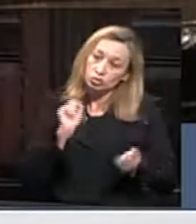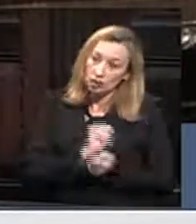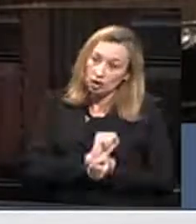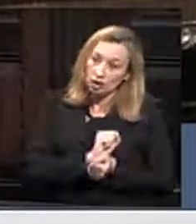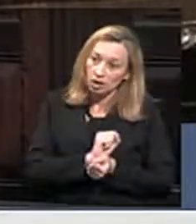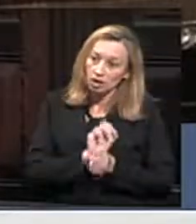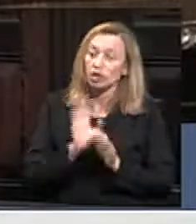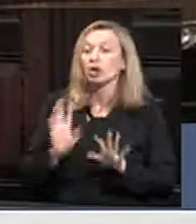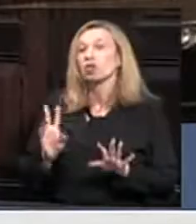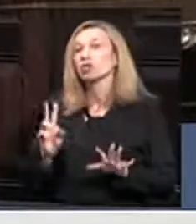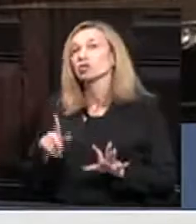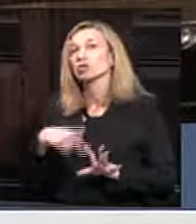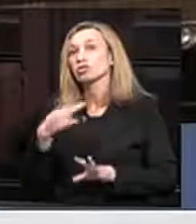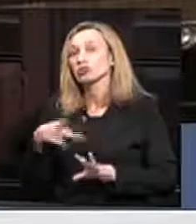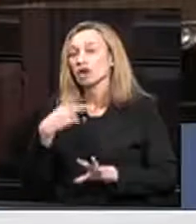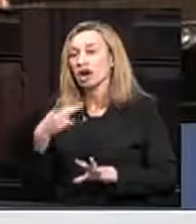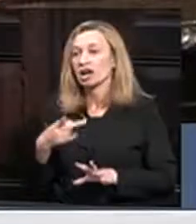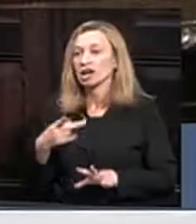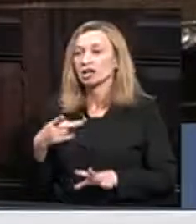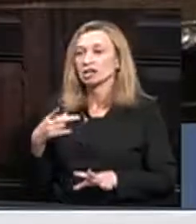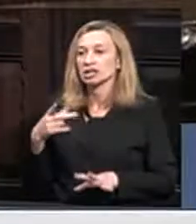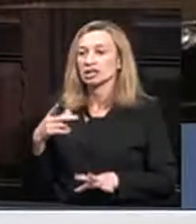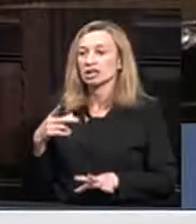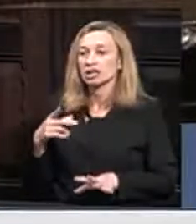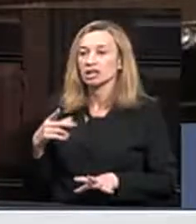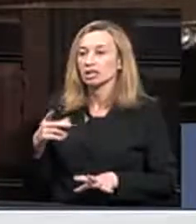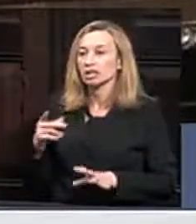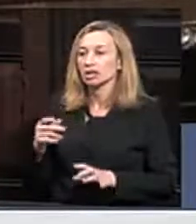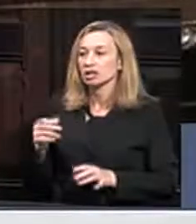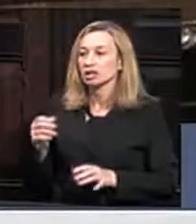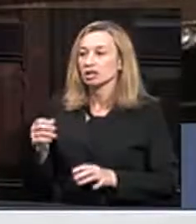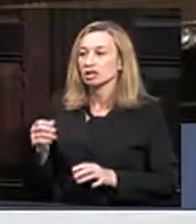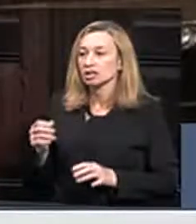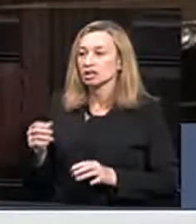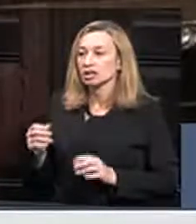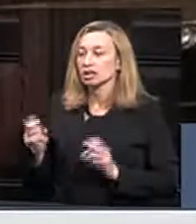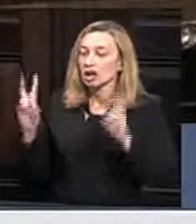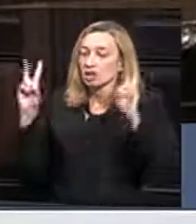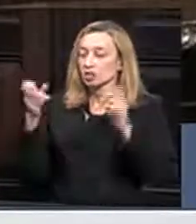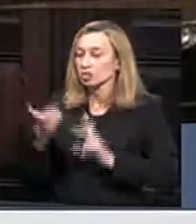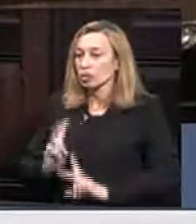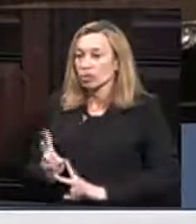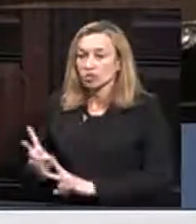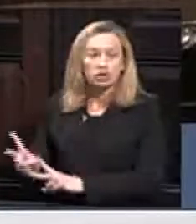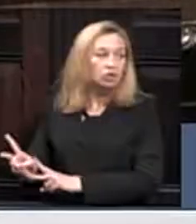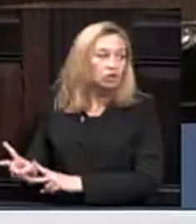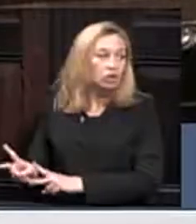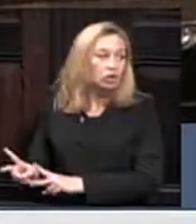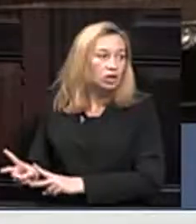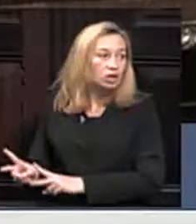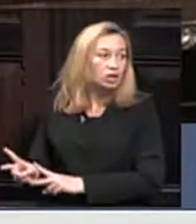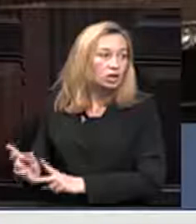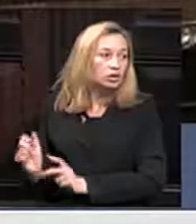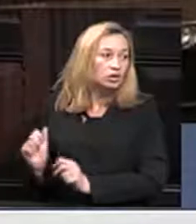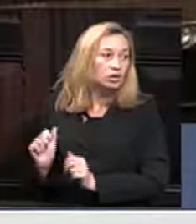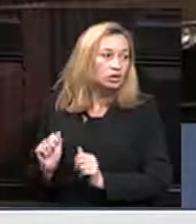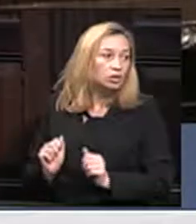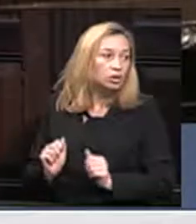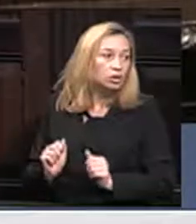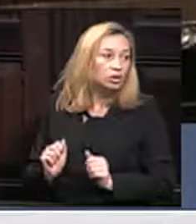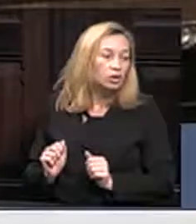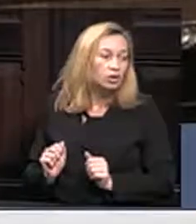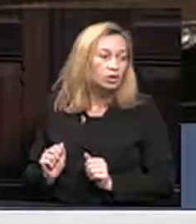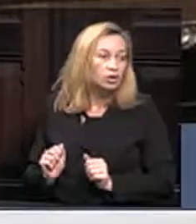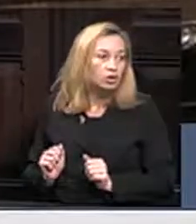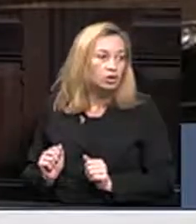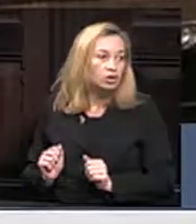às medidas de caráter continuado, nós tínhamos lá a auditoria da Previdência, nós tínhamos lá